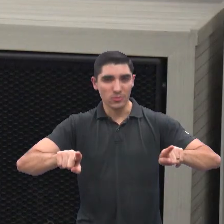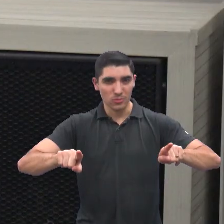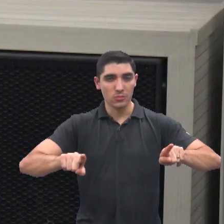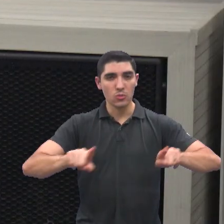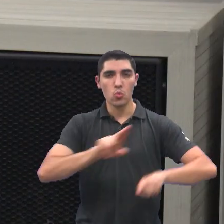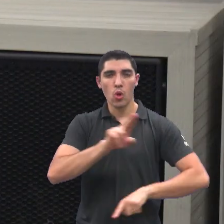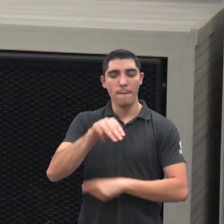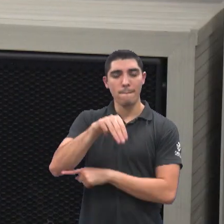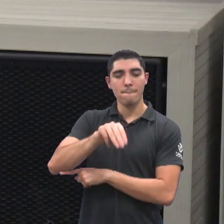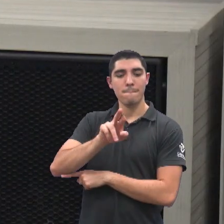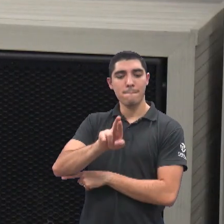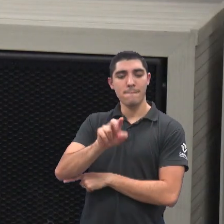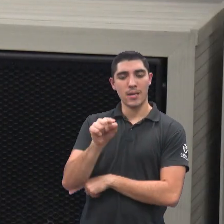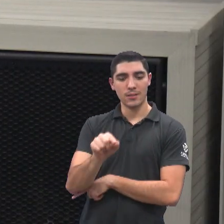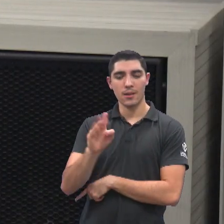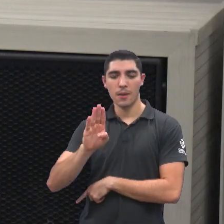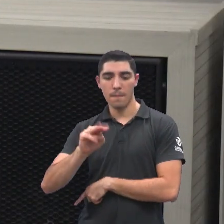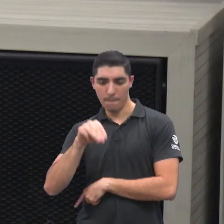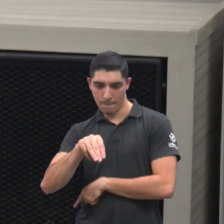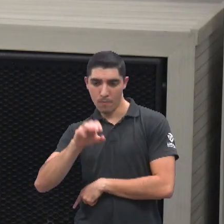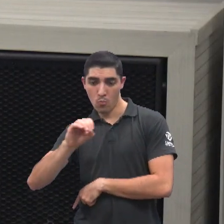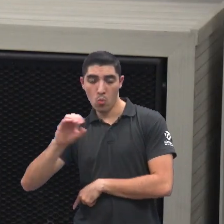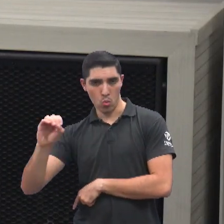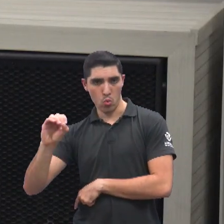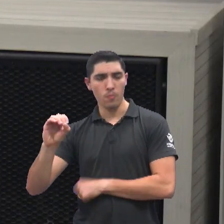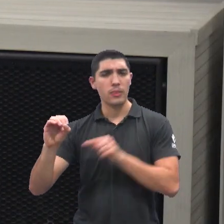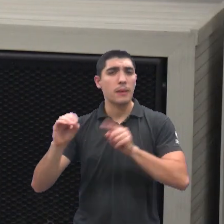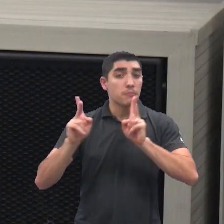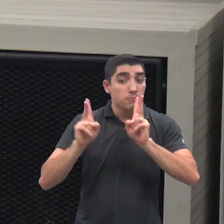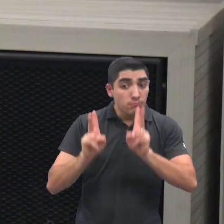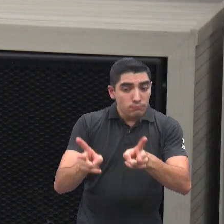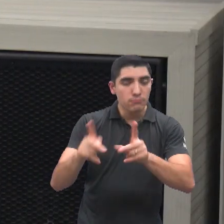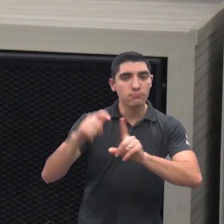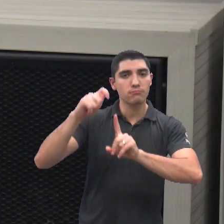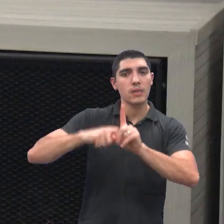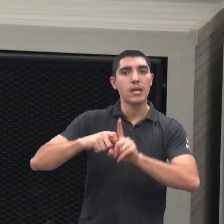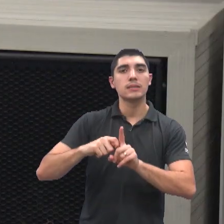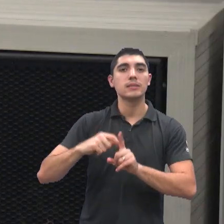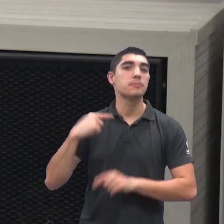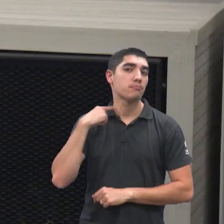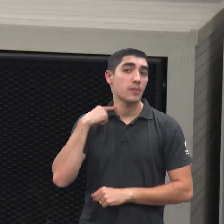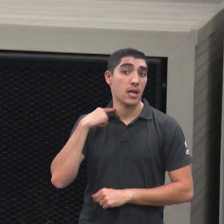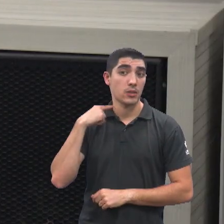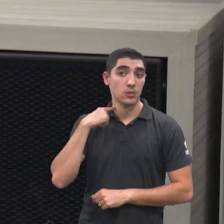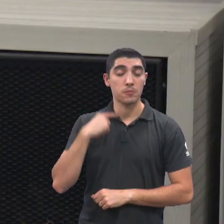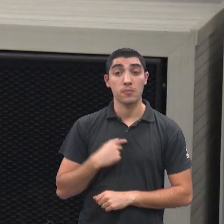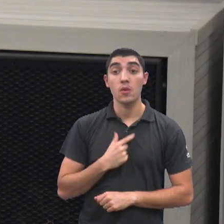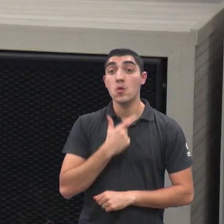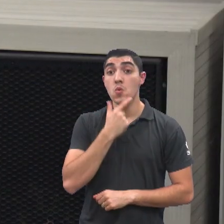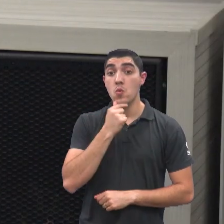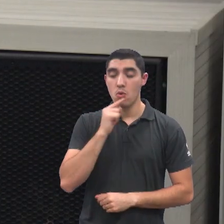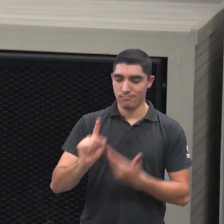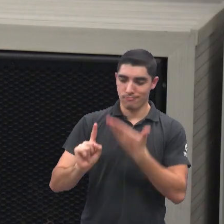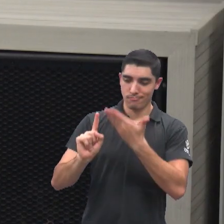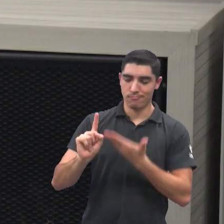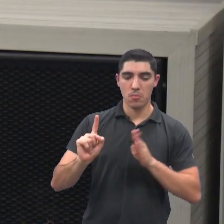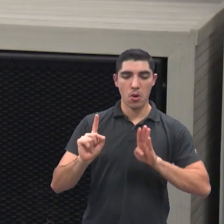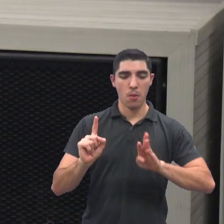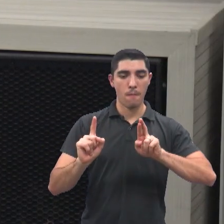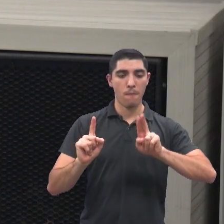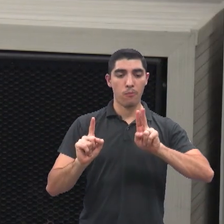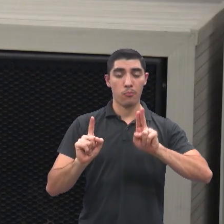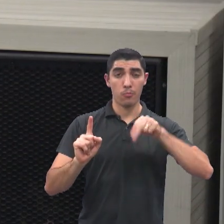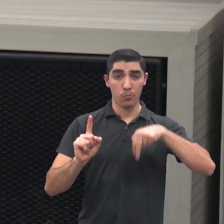cidade, que se realiza no mês de maio. O Bruno é meu amigo de infância, sou amigo